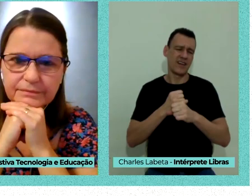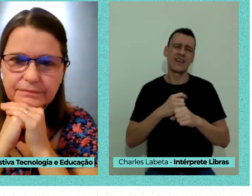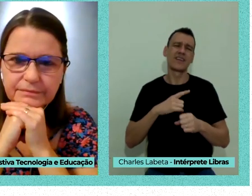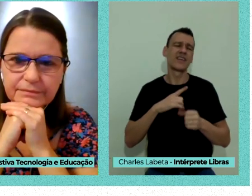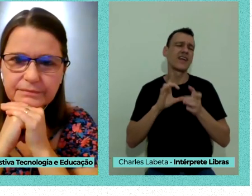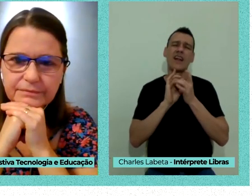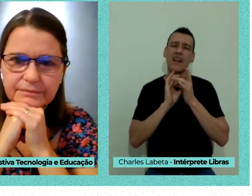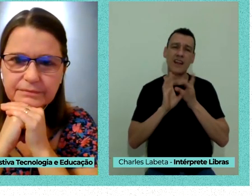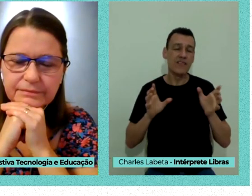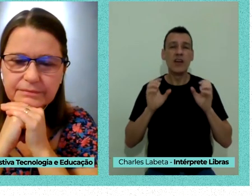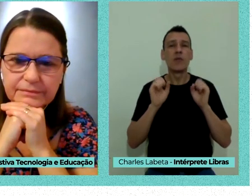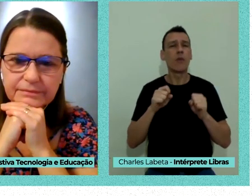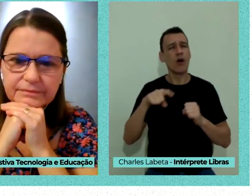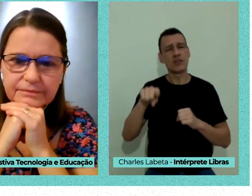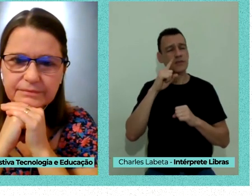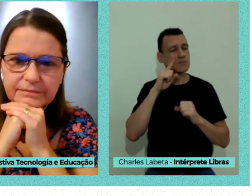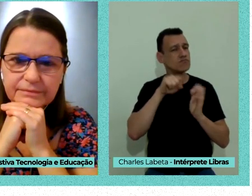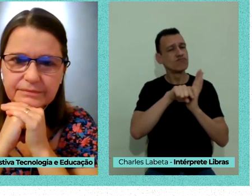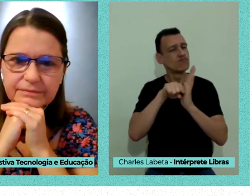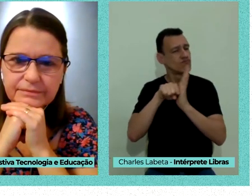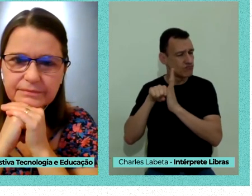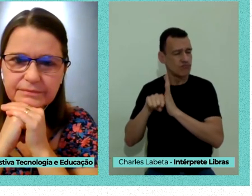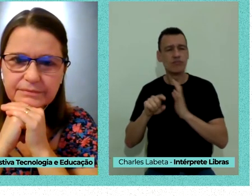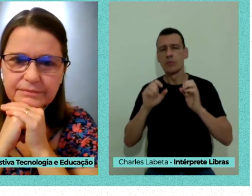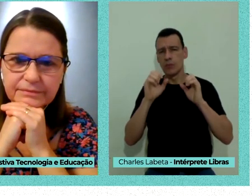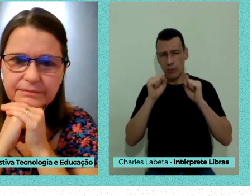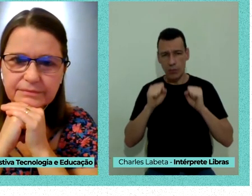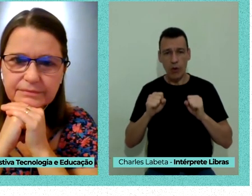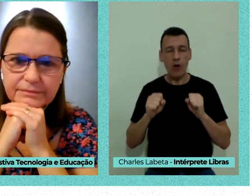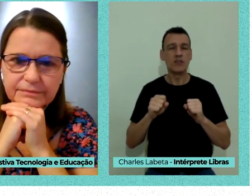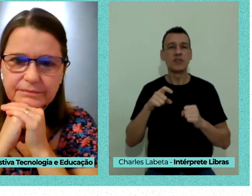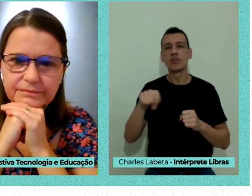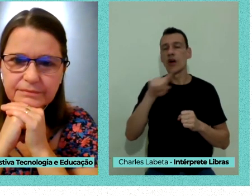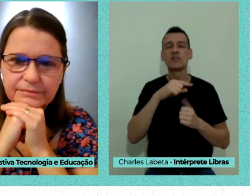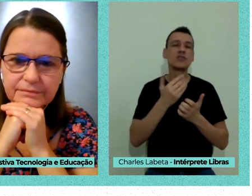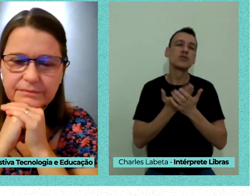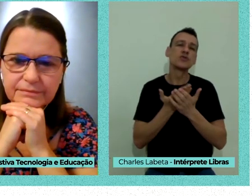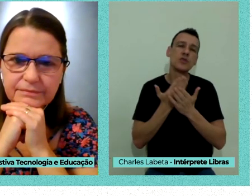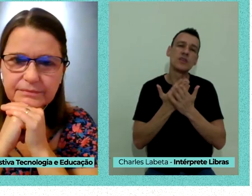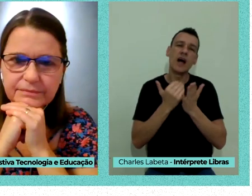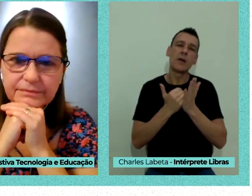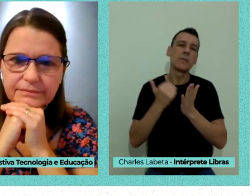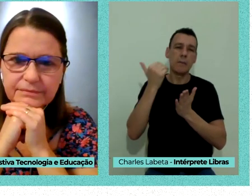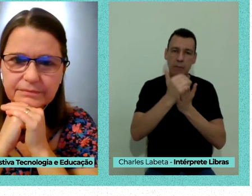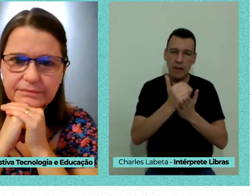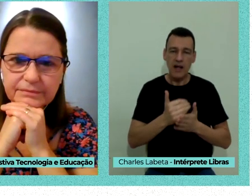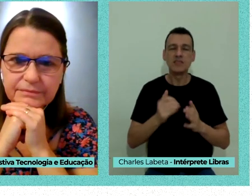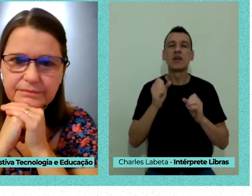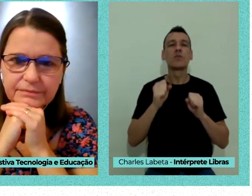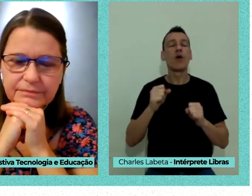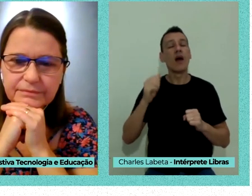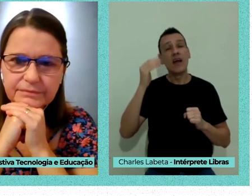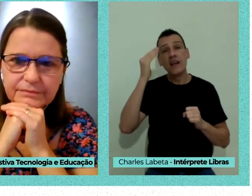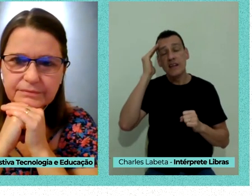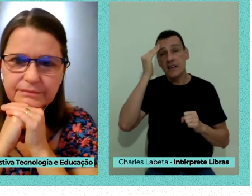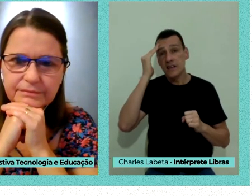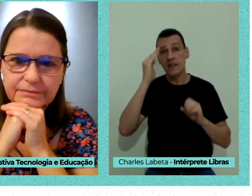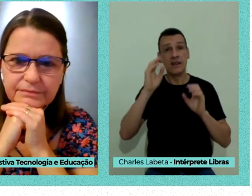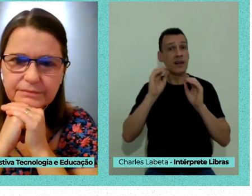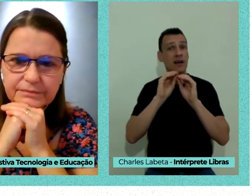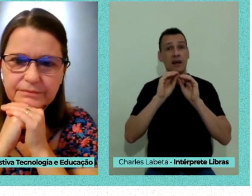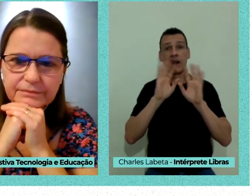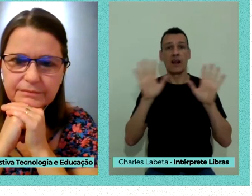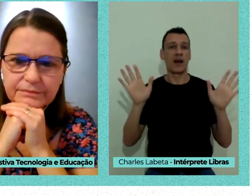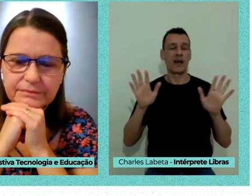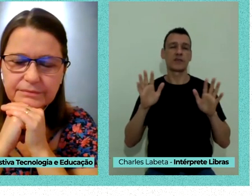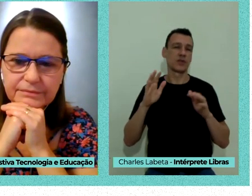pesquisar, de aprofundar nossos estudos, de entender o quanto foi importante as